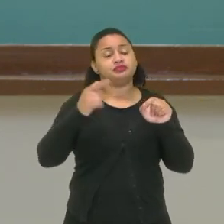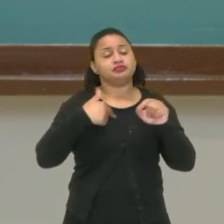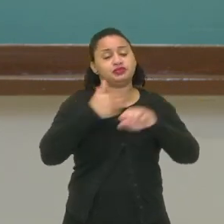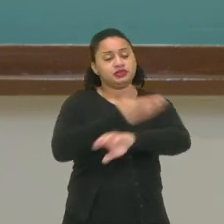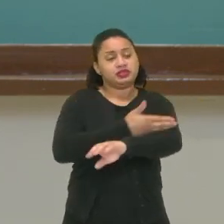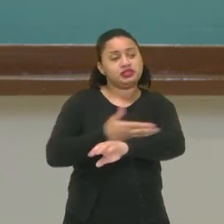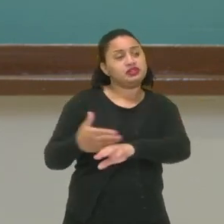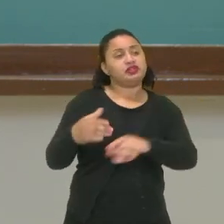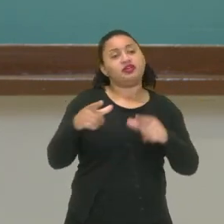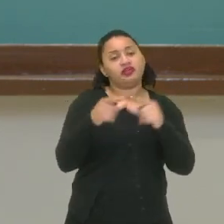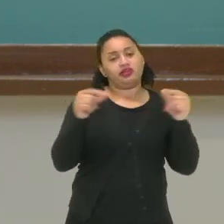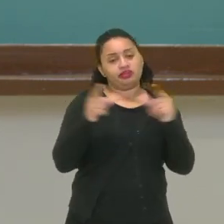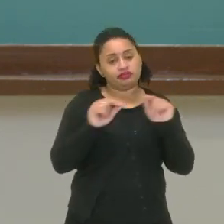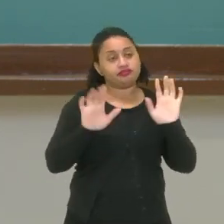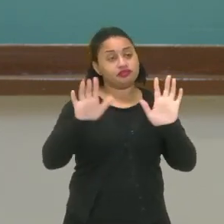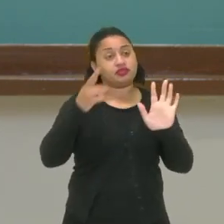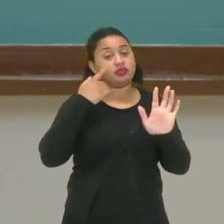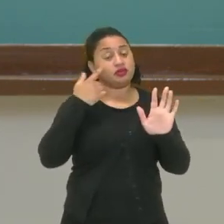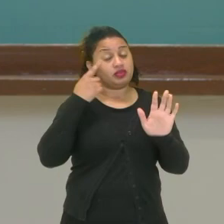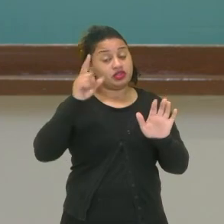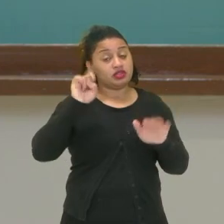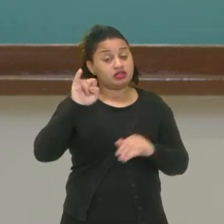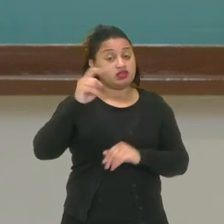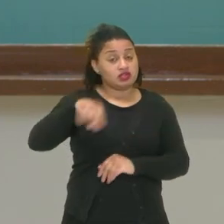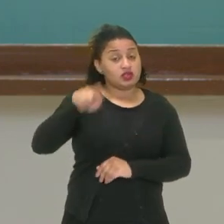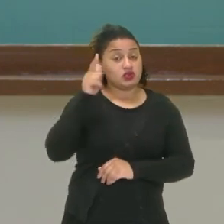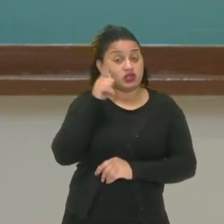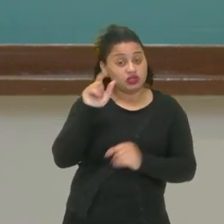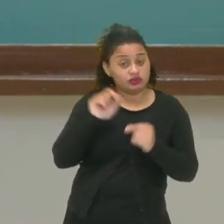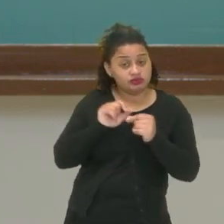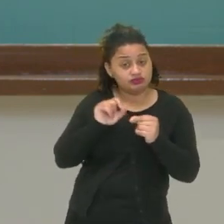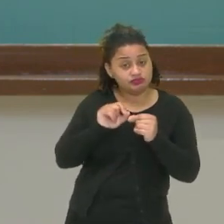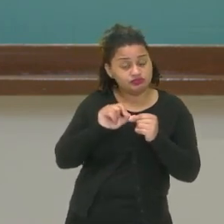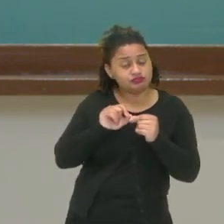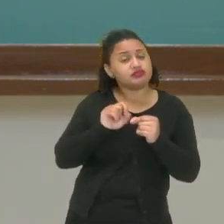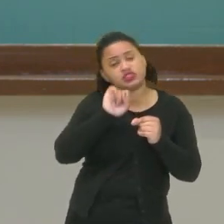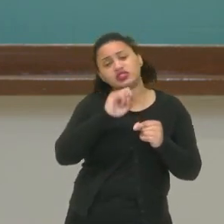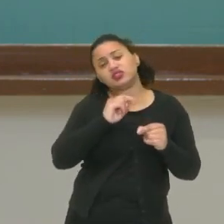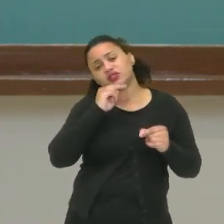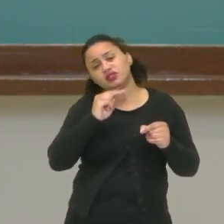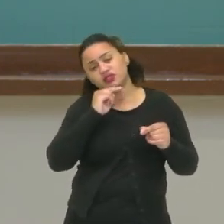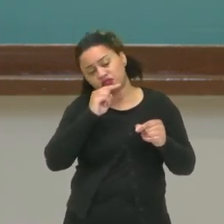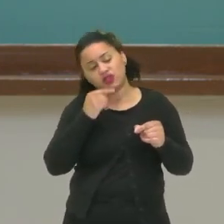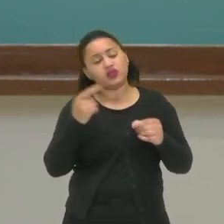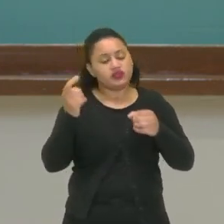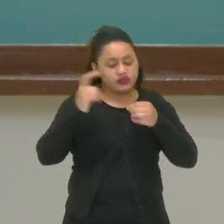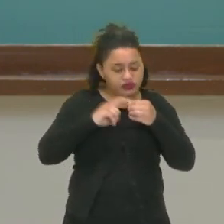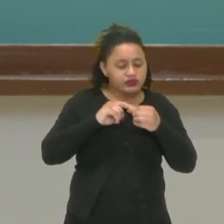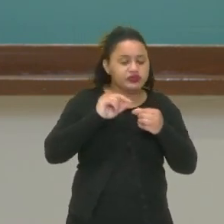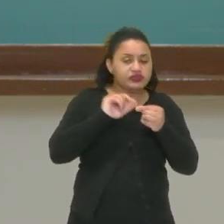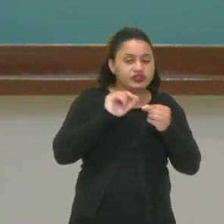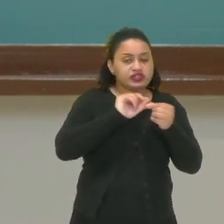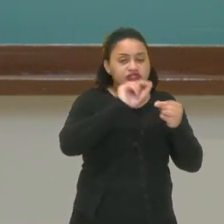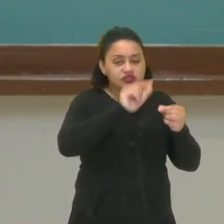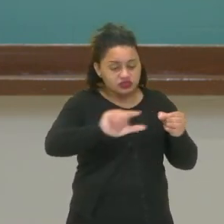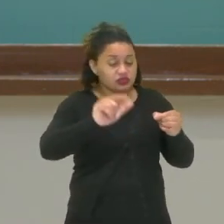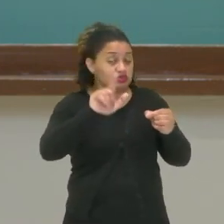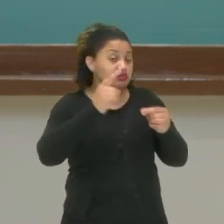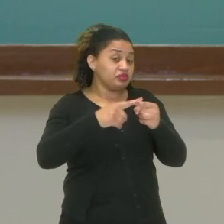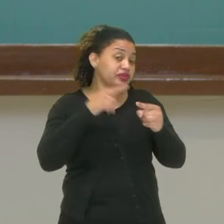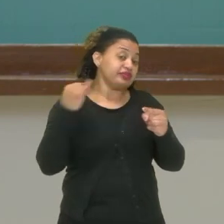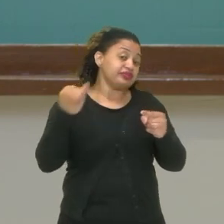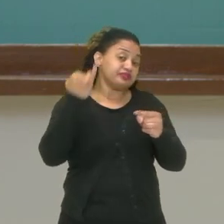a formulazinha. Vamos ver se vocês conseguiram fazer isso. Se não conseguiram, voltem um pouquinho e refaçam o exercício, que vai ser muito